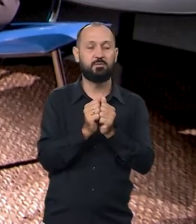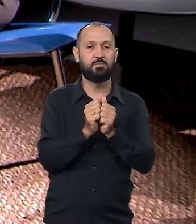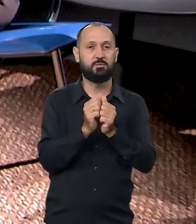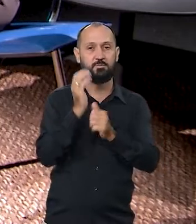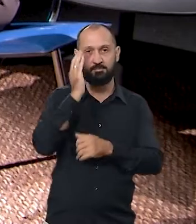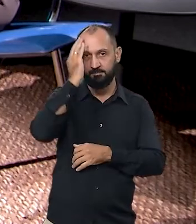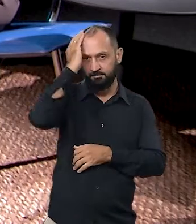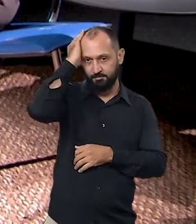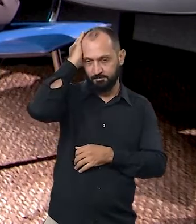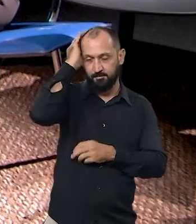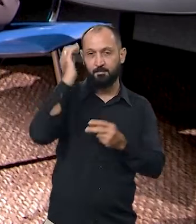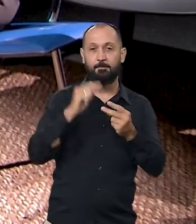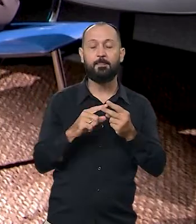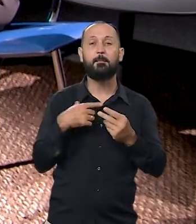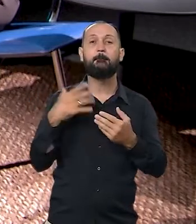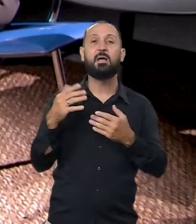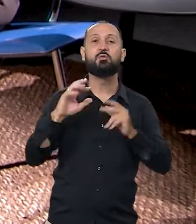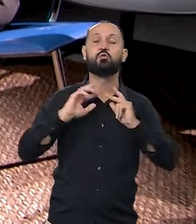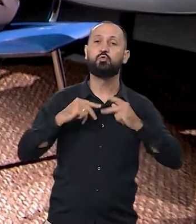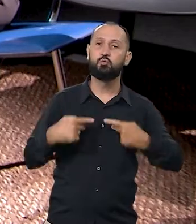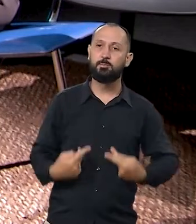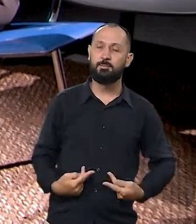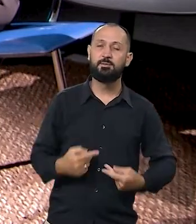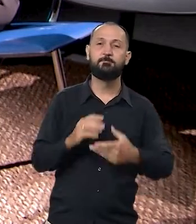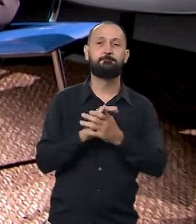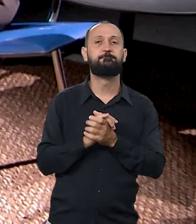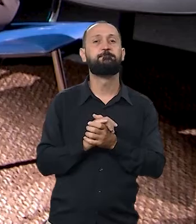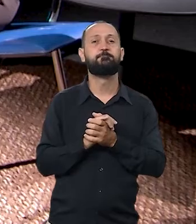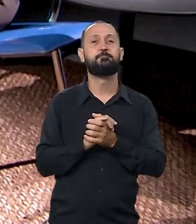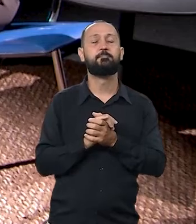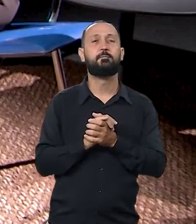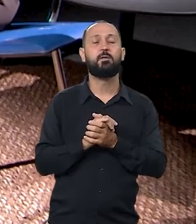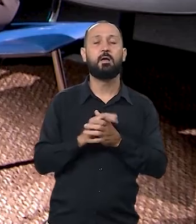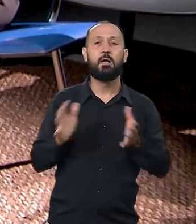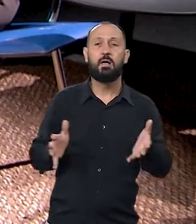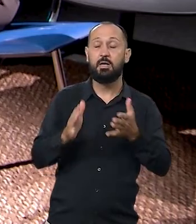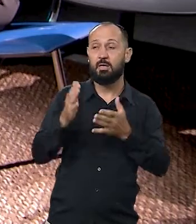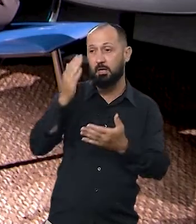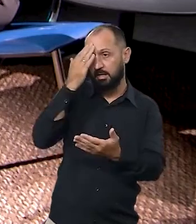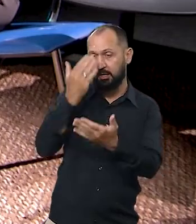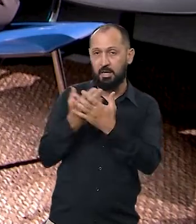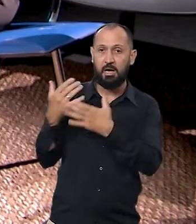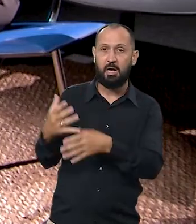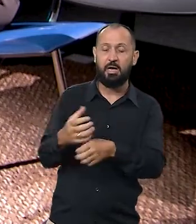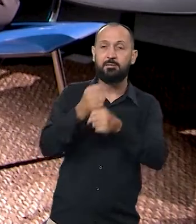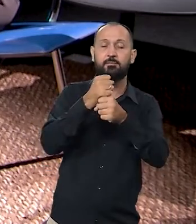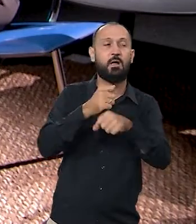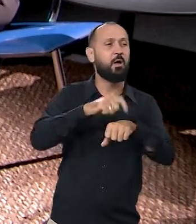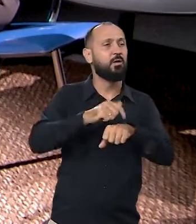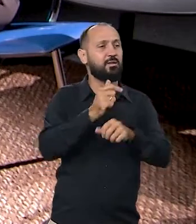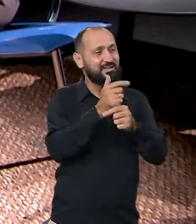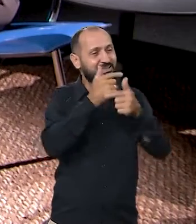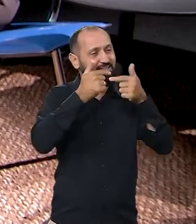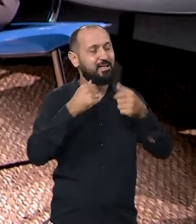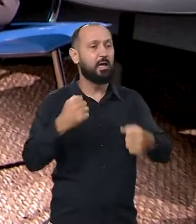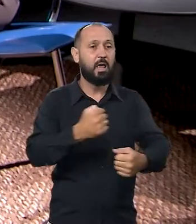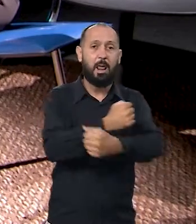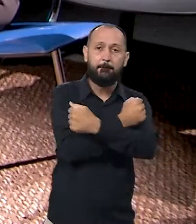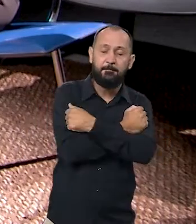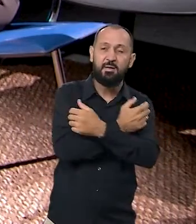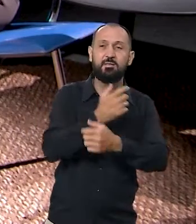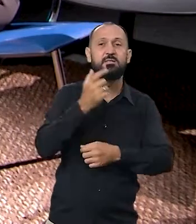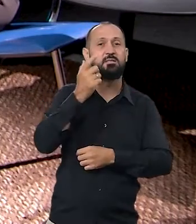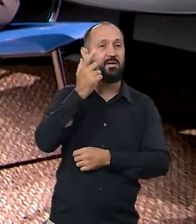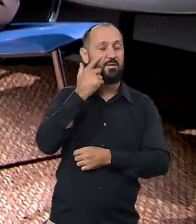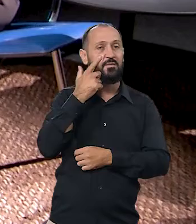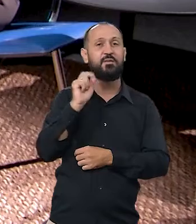lado do Reinaldo Azambuja, mas humano, um homem que inspira confiança. O Riedel, quando sorri, quando ele